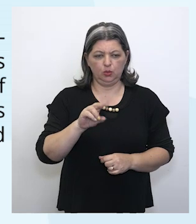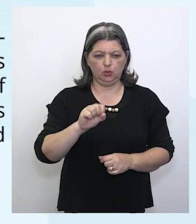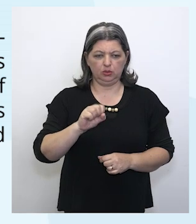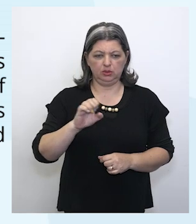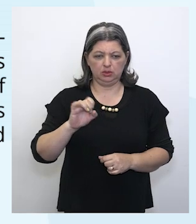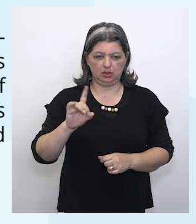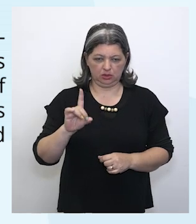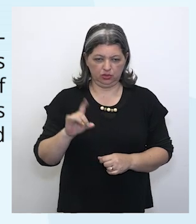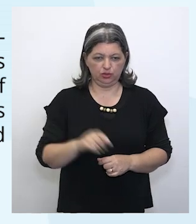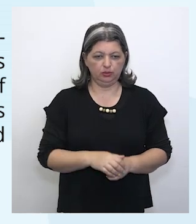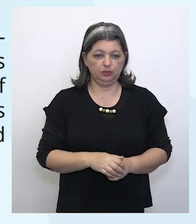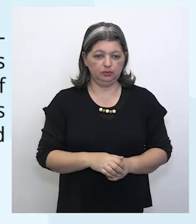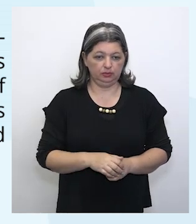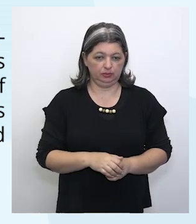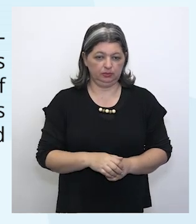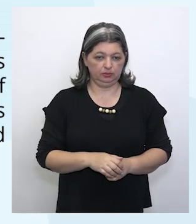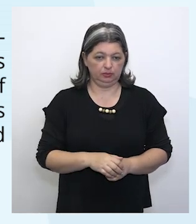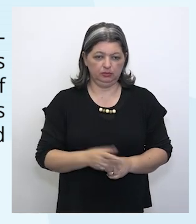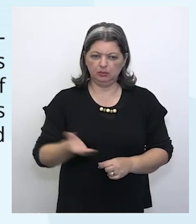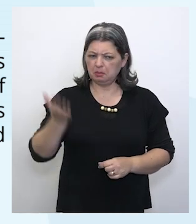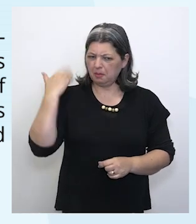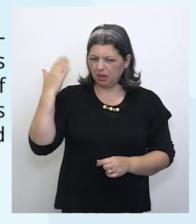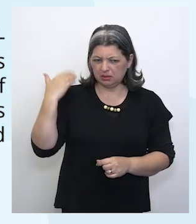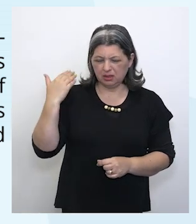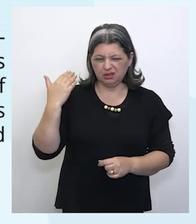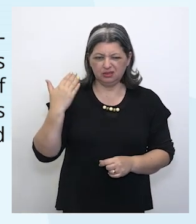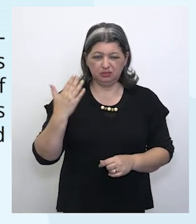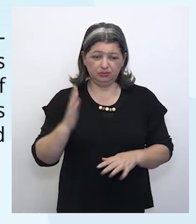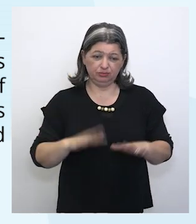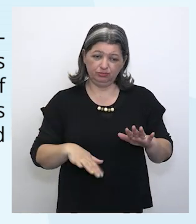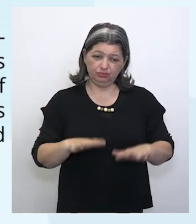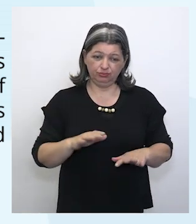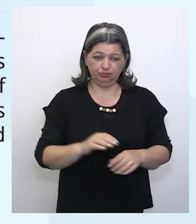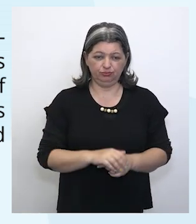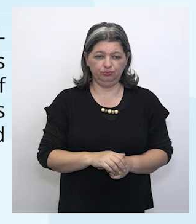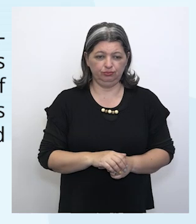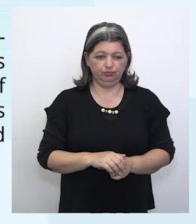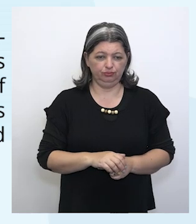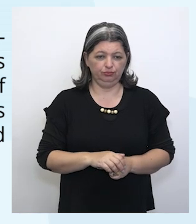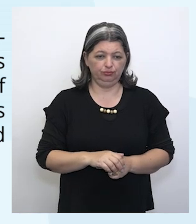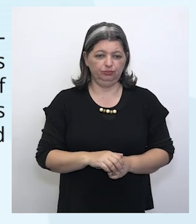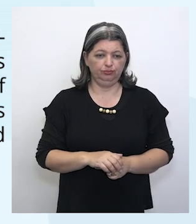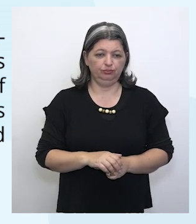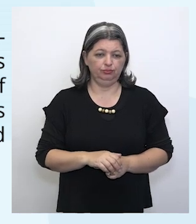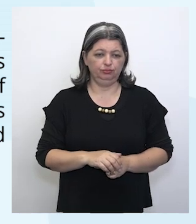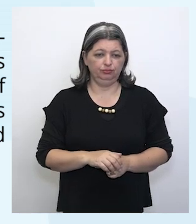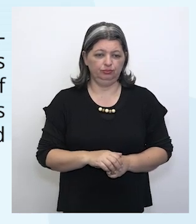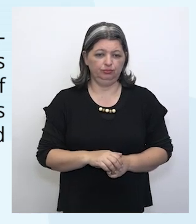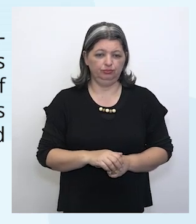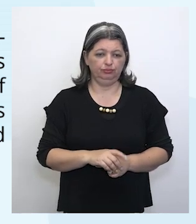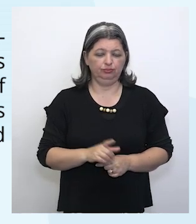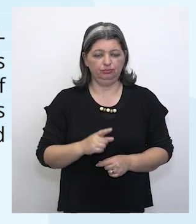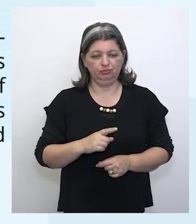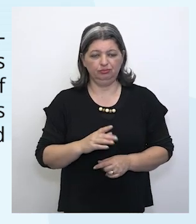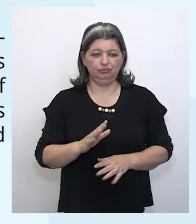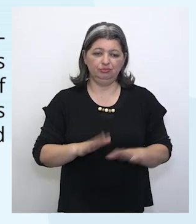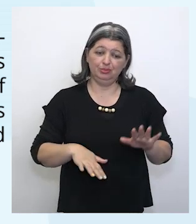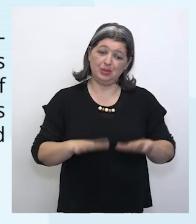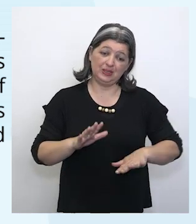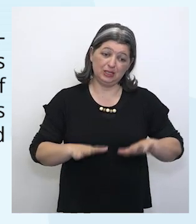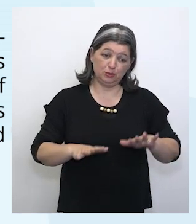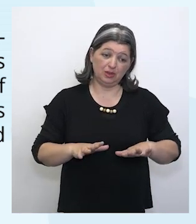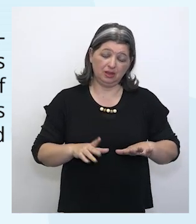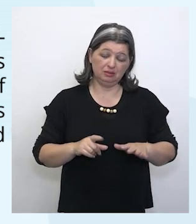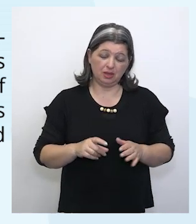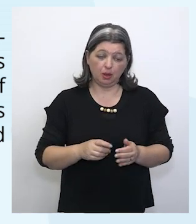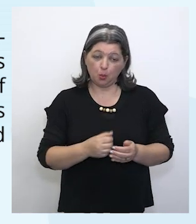na verdade, ele não está num passado. A gente tem aqui that were used. A gente tem uma voz passiva aí, tá? Escondidinha,